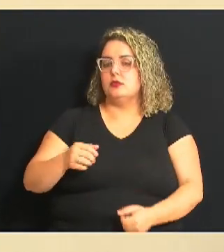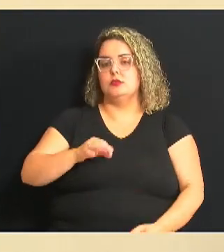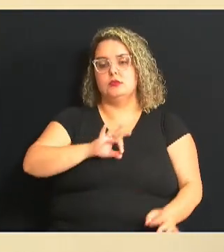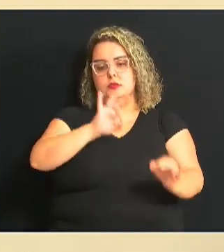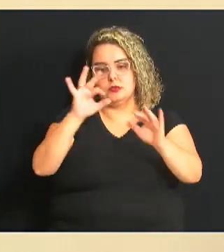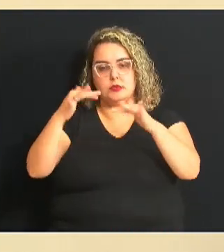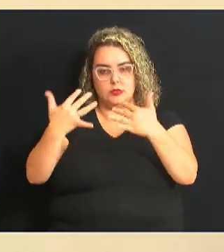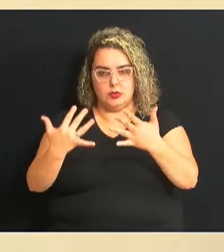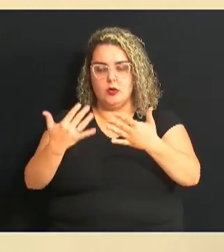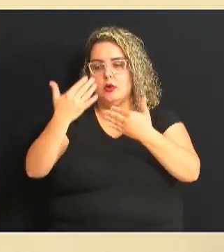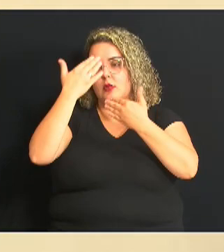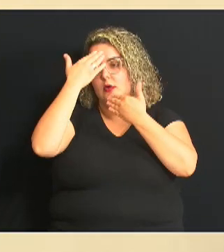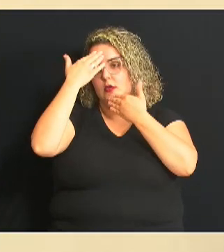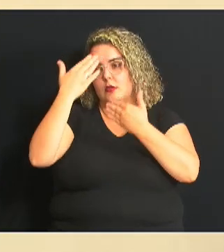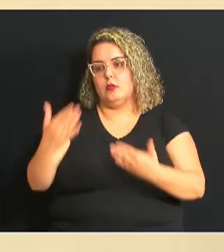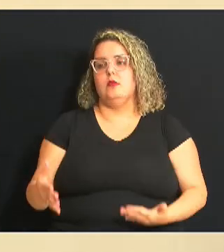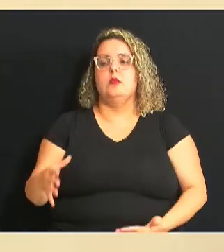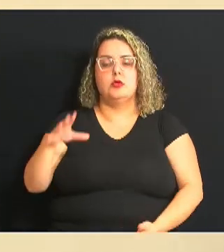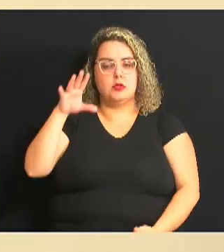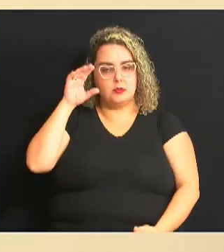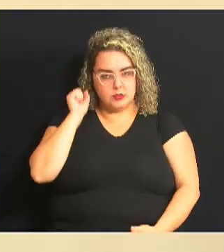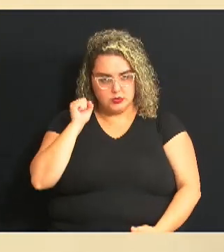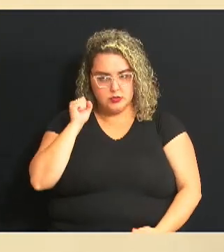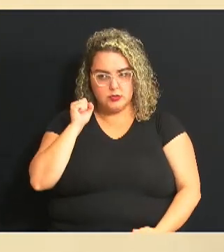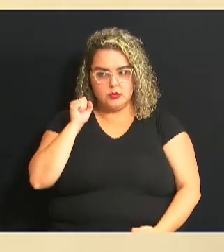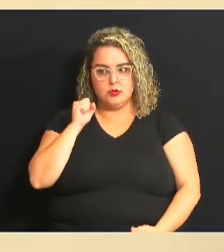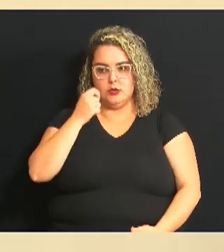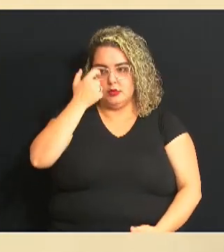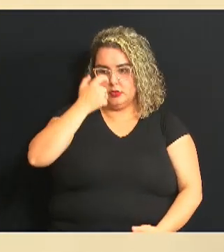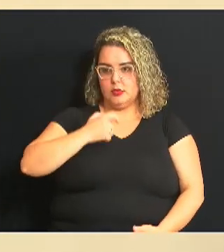obrigado por terem me escutado. Eu